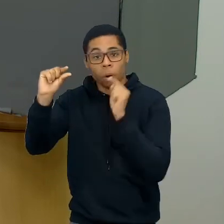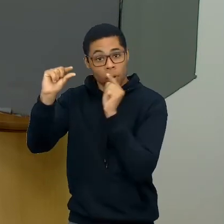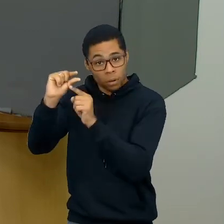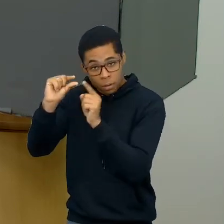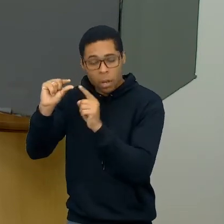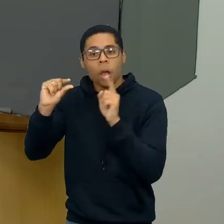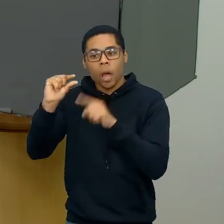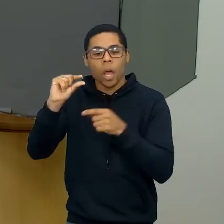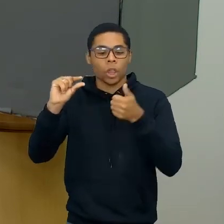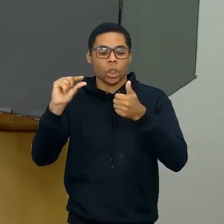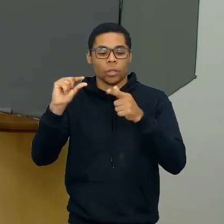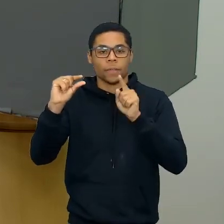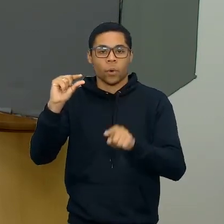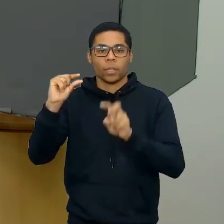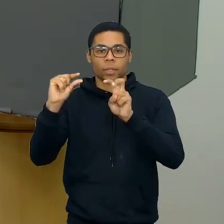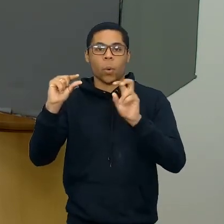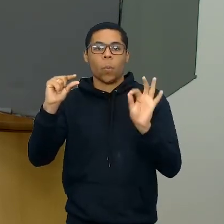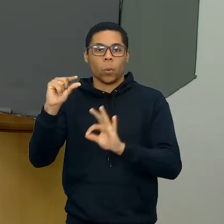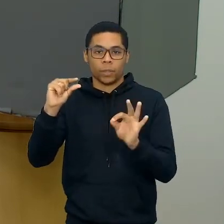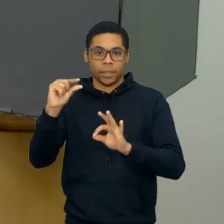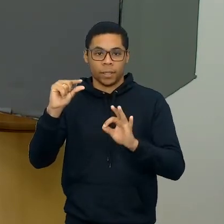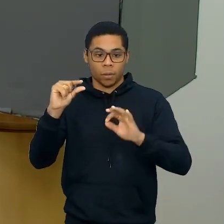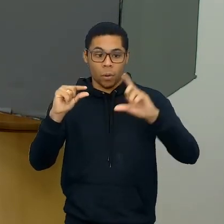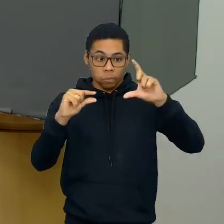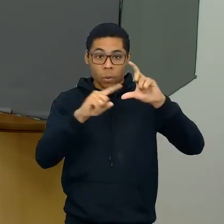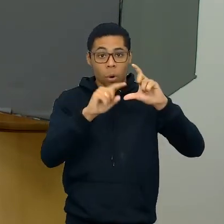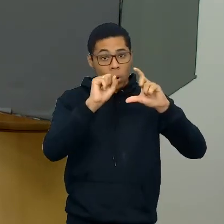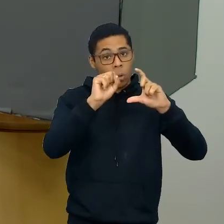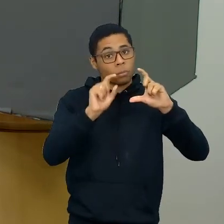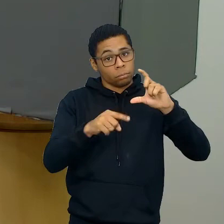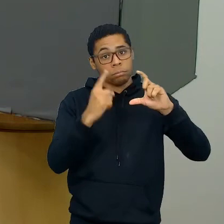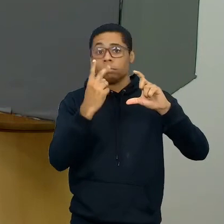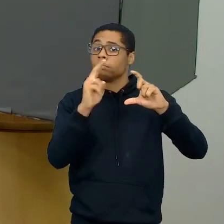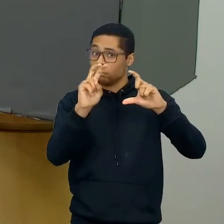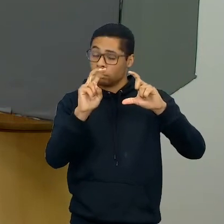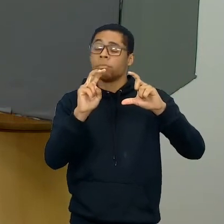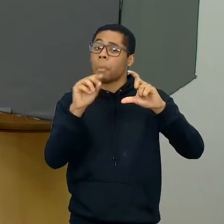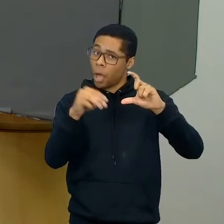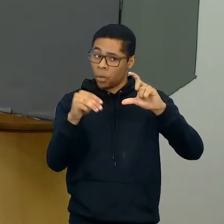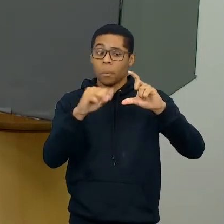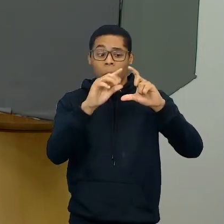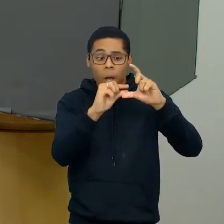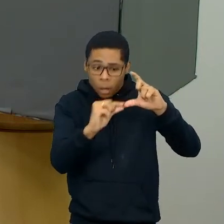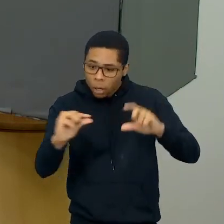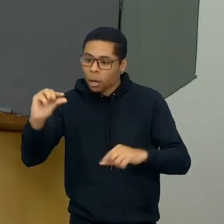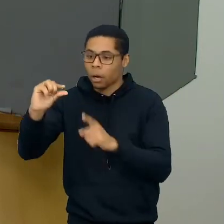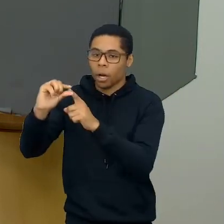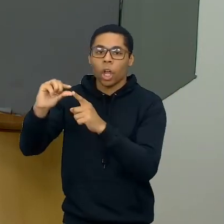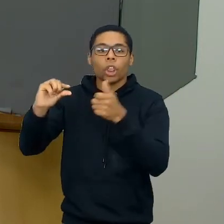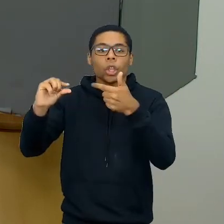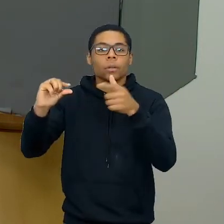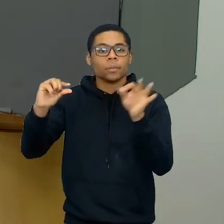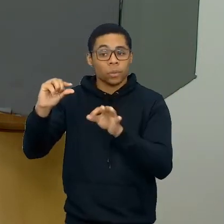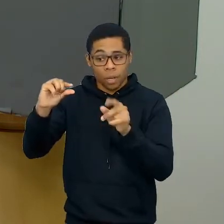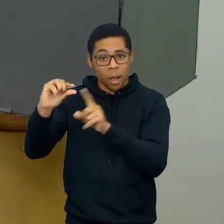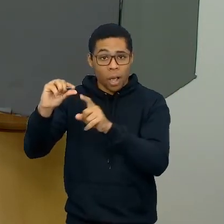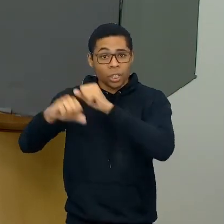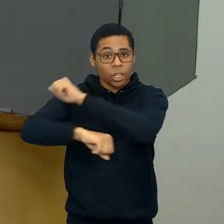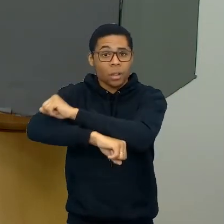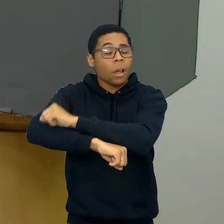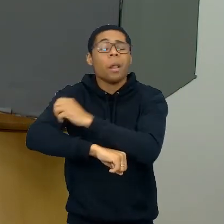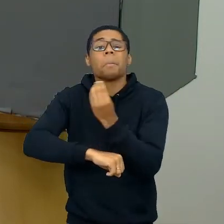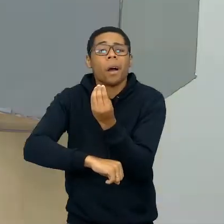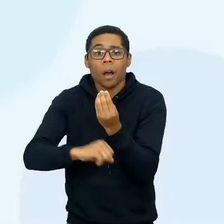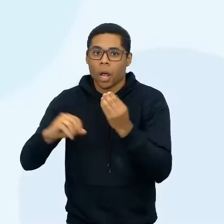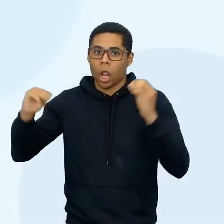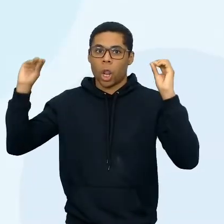12,5% da área do piso. A gente tem feito uma conta aqui na prática que é muito simples, que é a gente fazer assim, ó. A gente pega a área